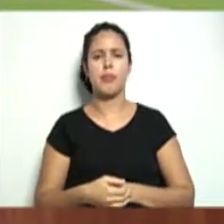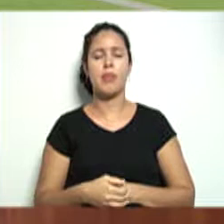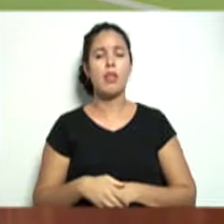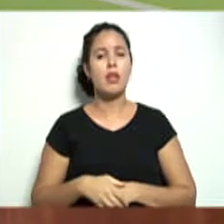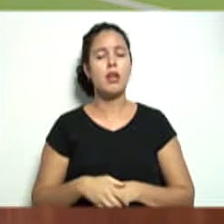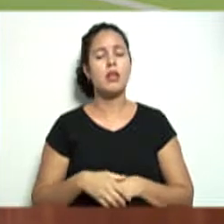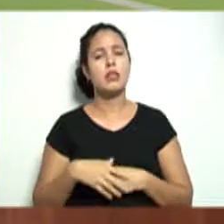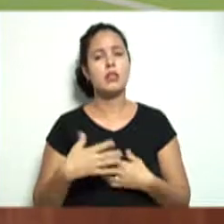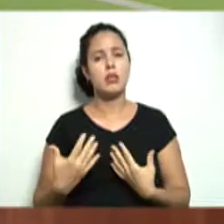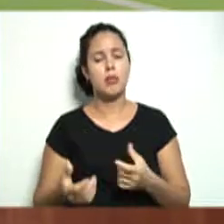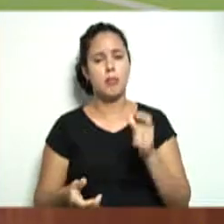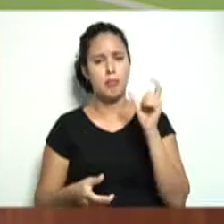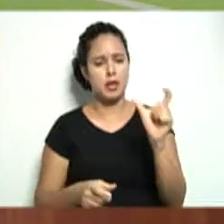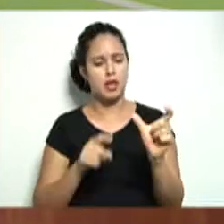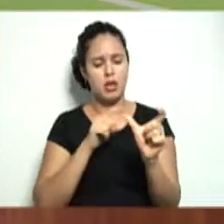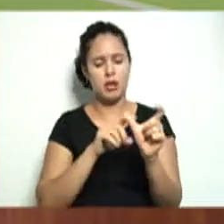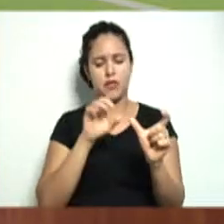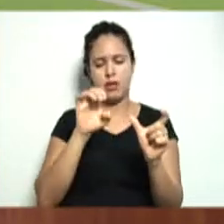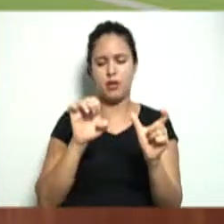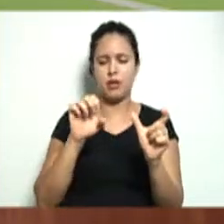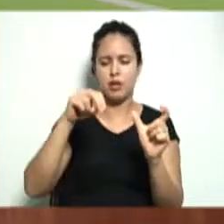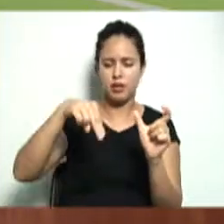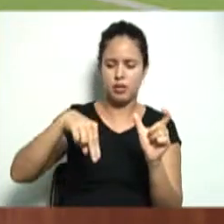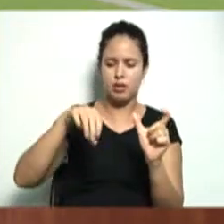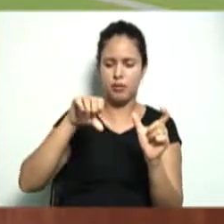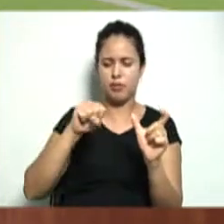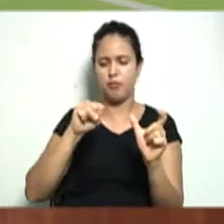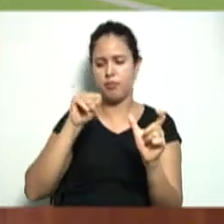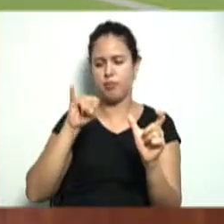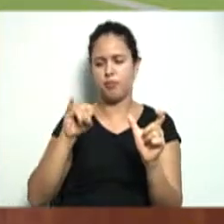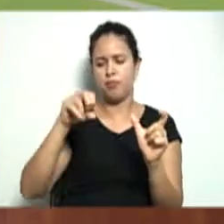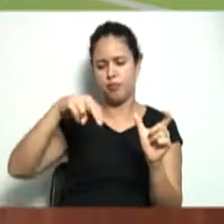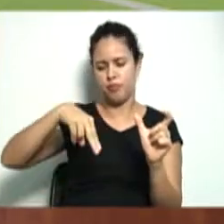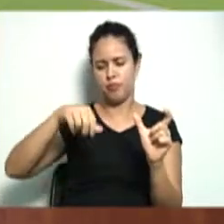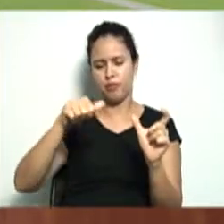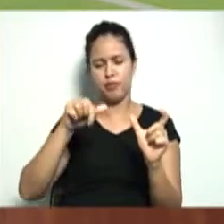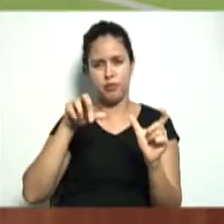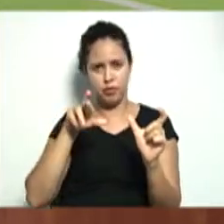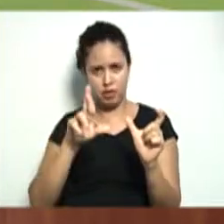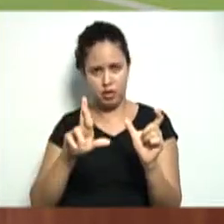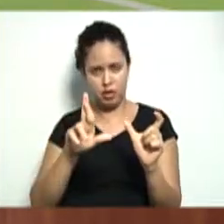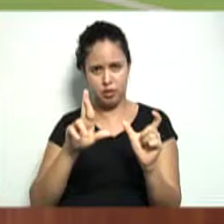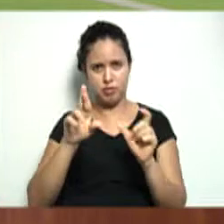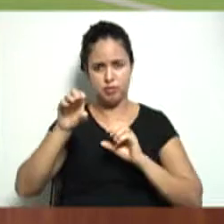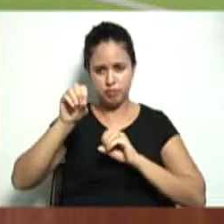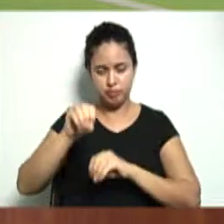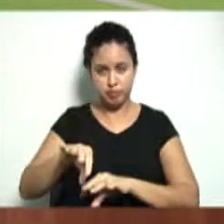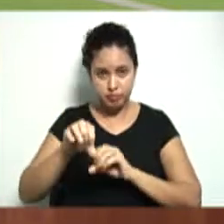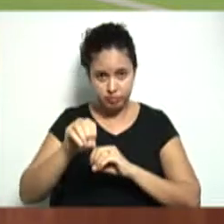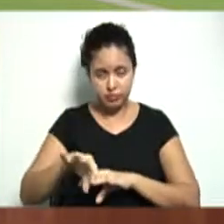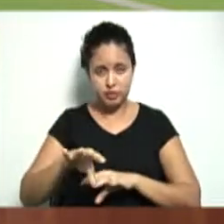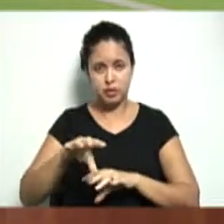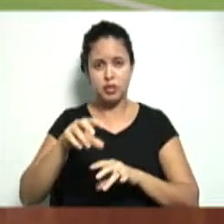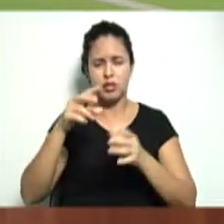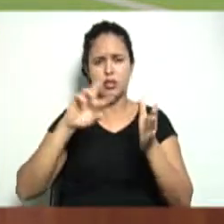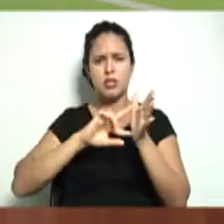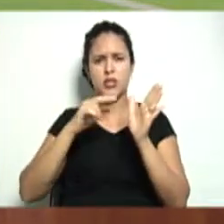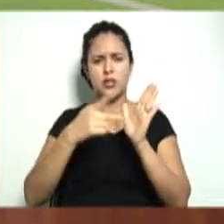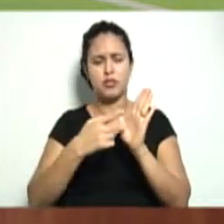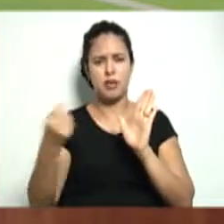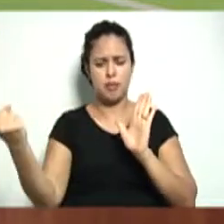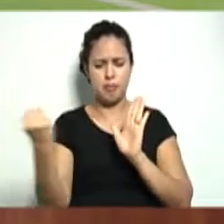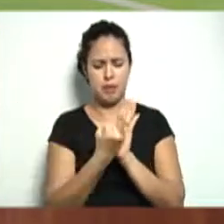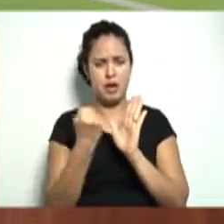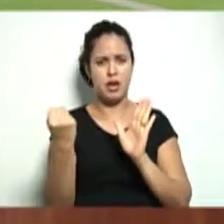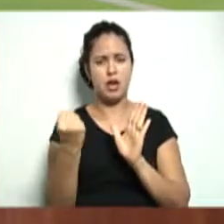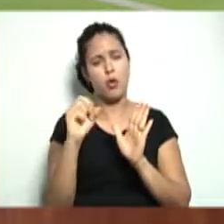a palavra ensinar, ela significa marcar. Então, quem ensina vai marcar você